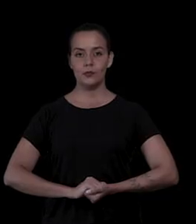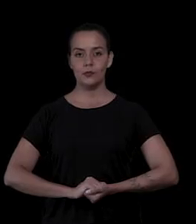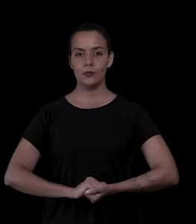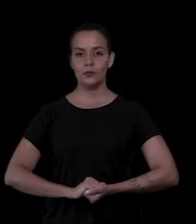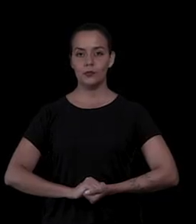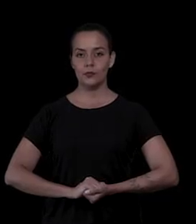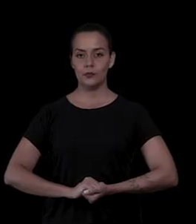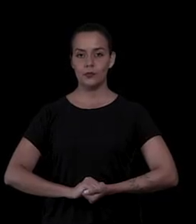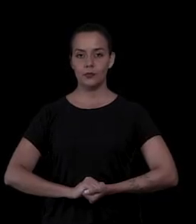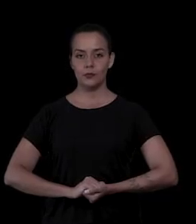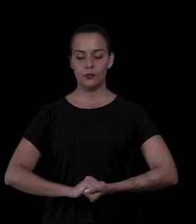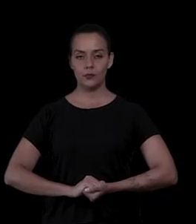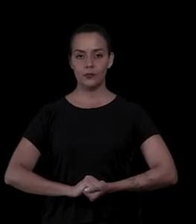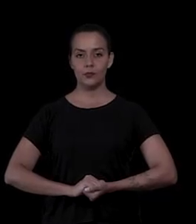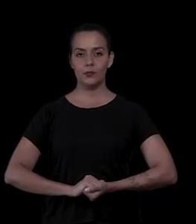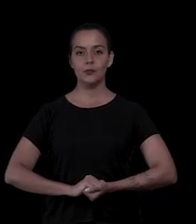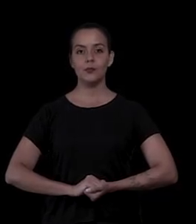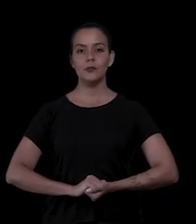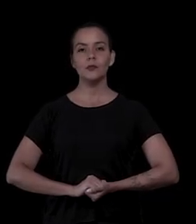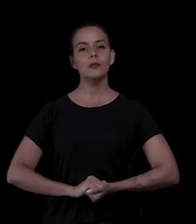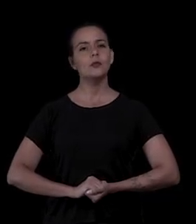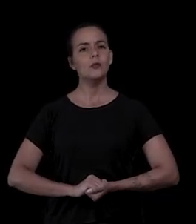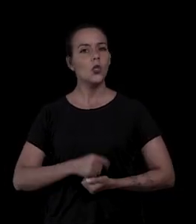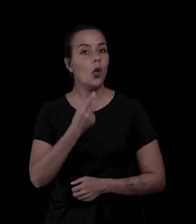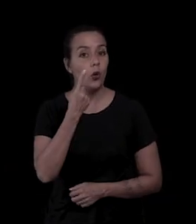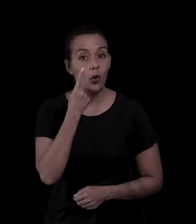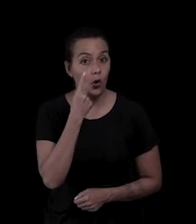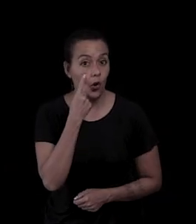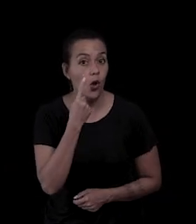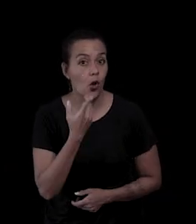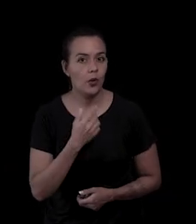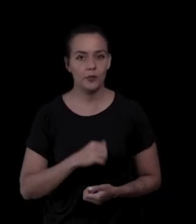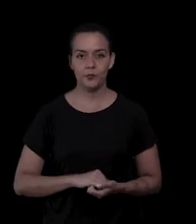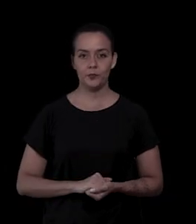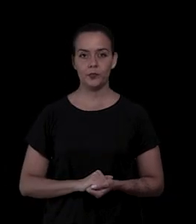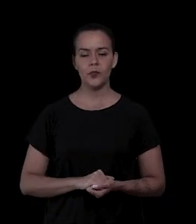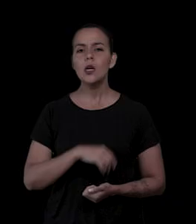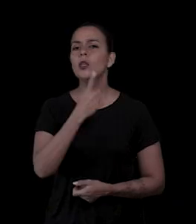brancas, poda. Olha só, gente.